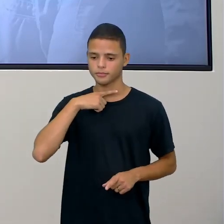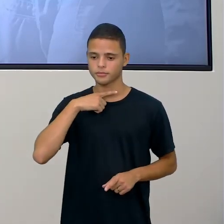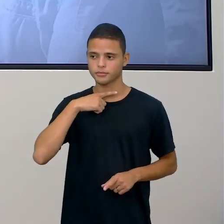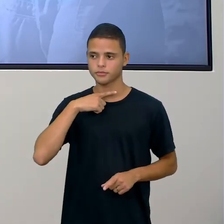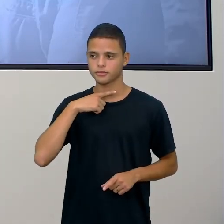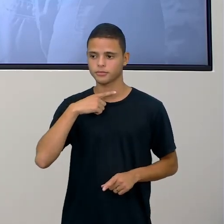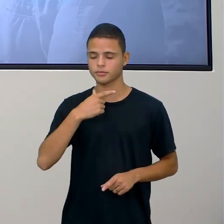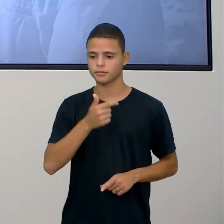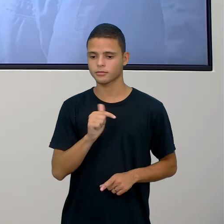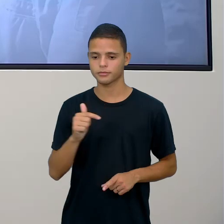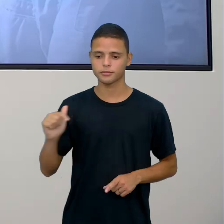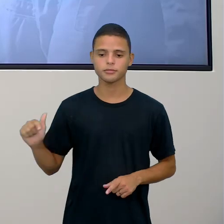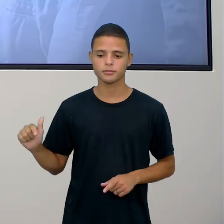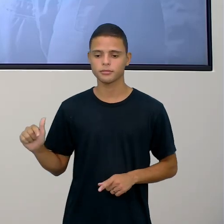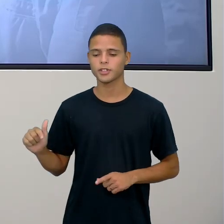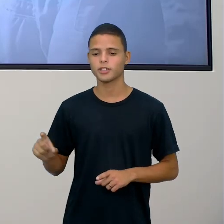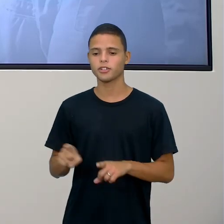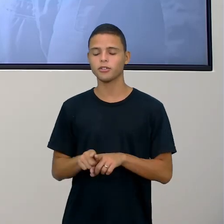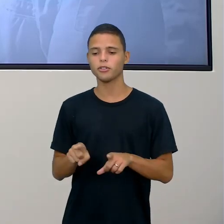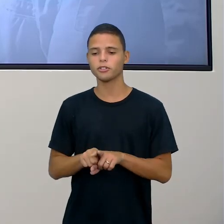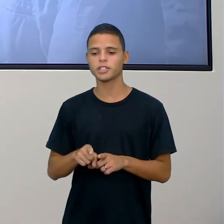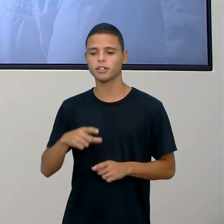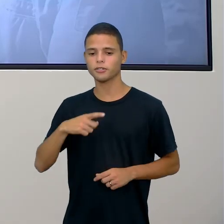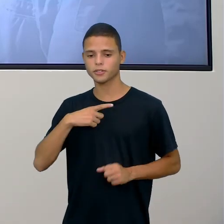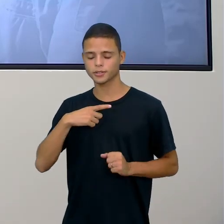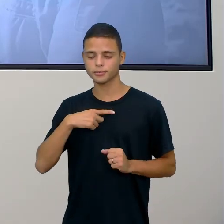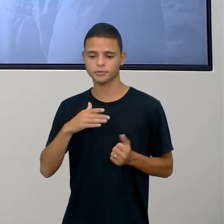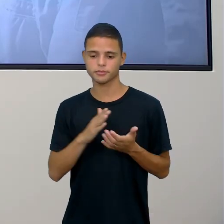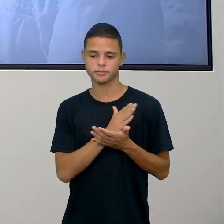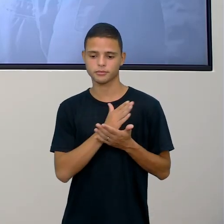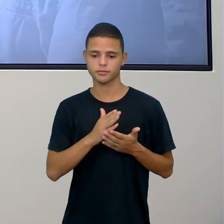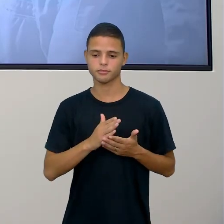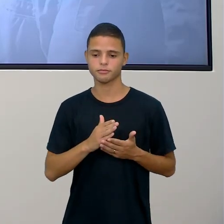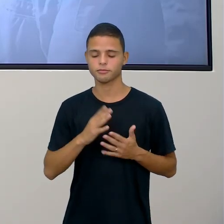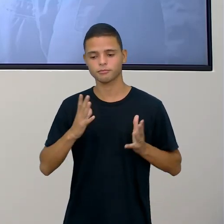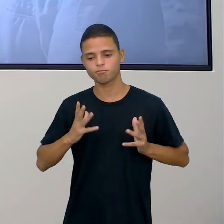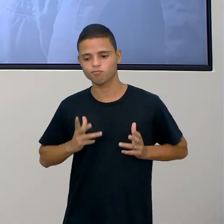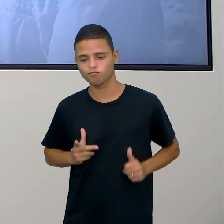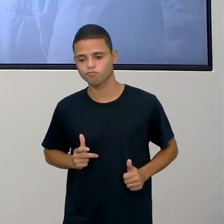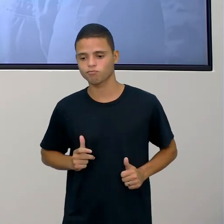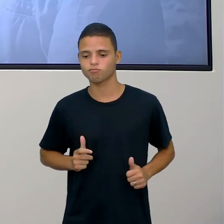infraestrutura, não tem o saneamento básico adequado, não tem